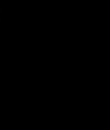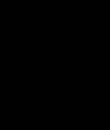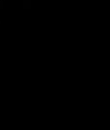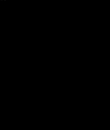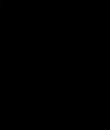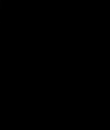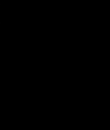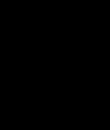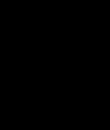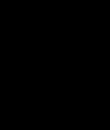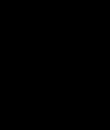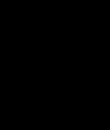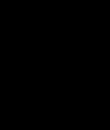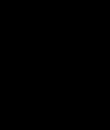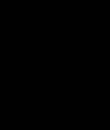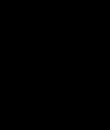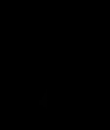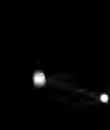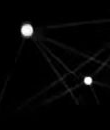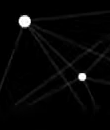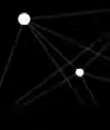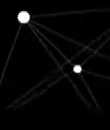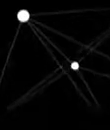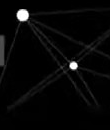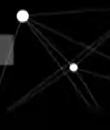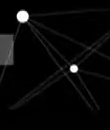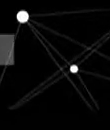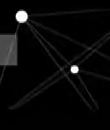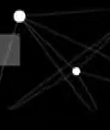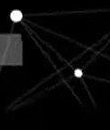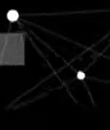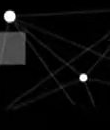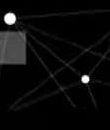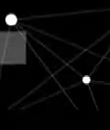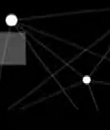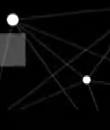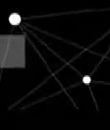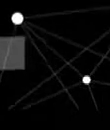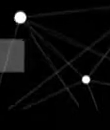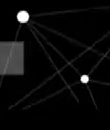mais próximo, curta a nossa página no Facebook.